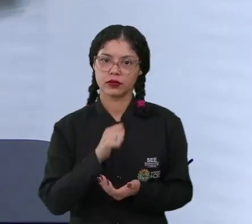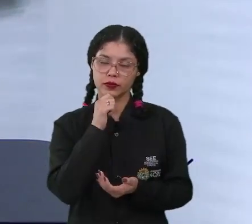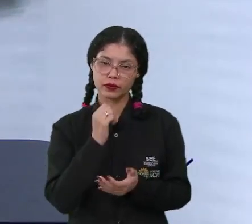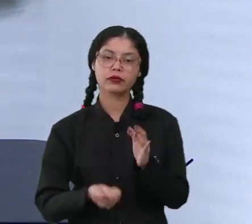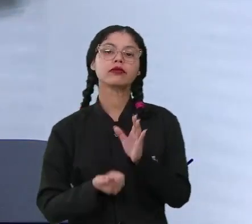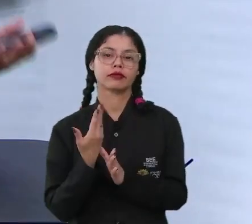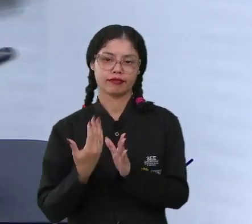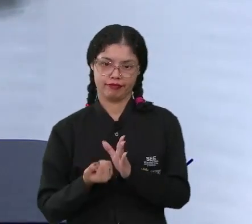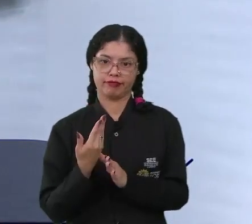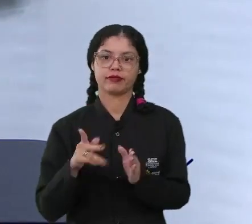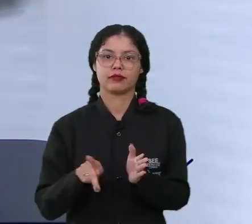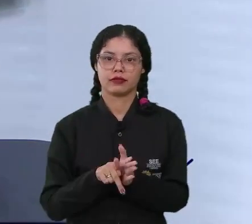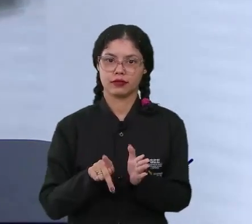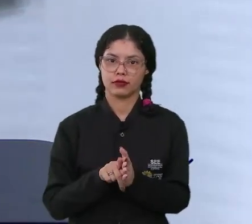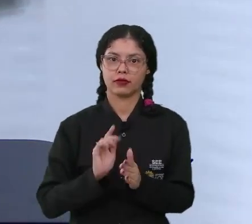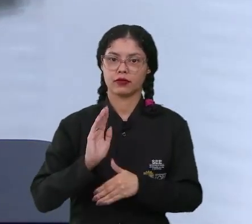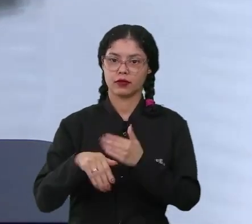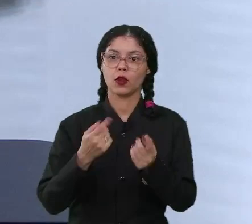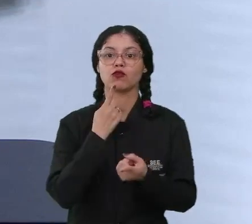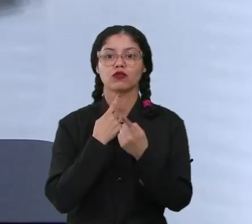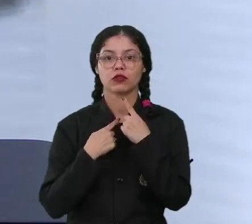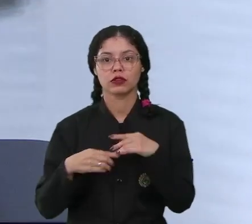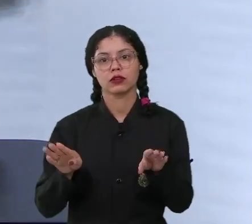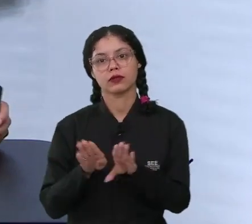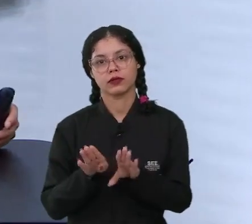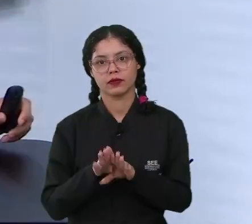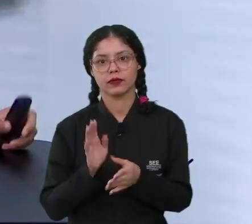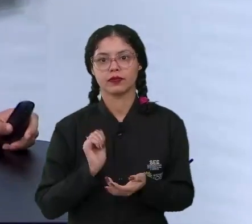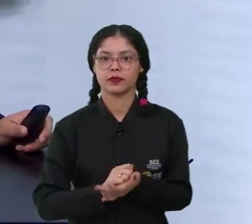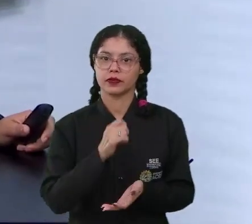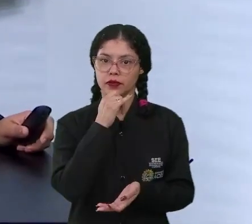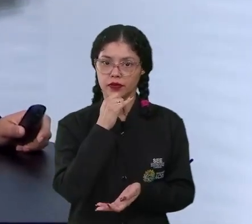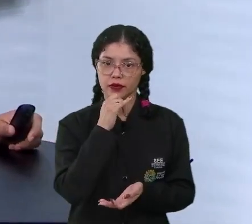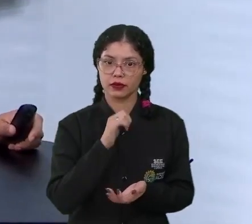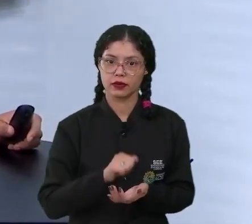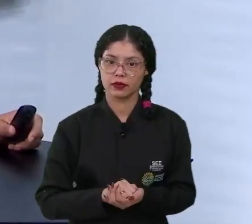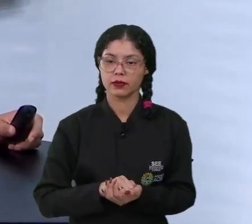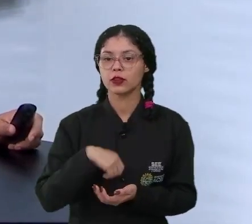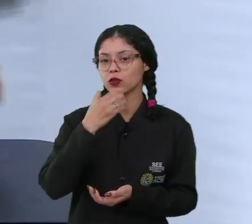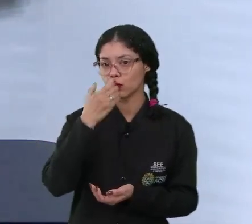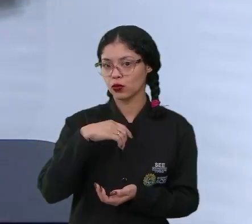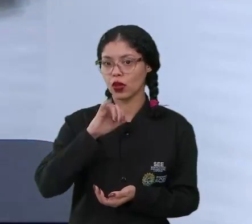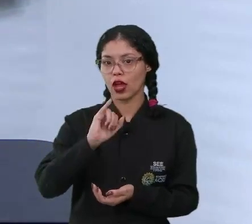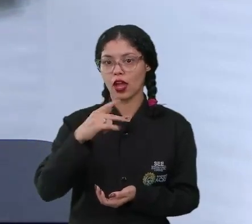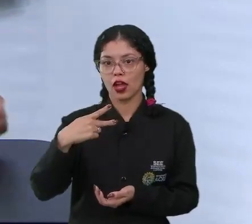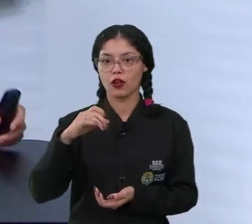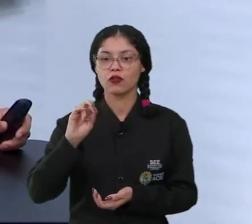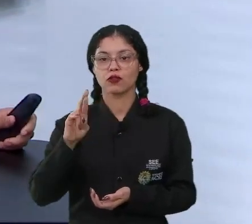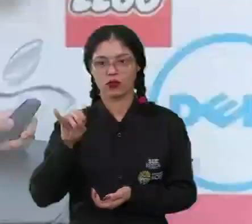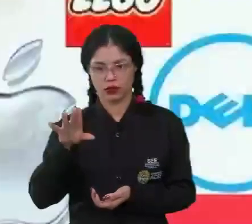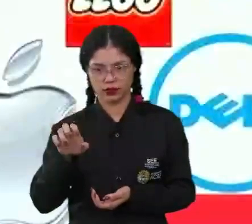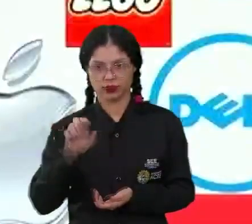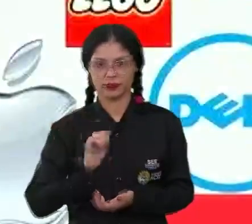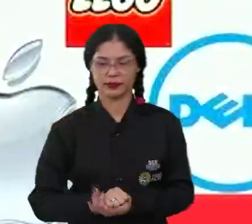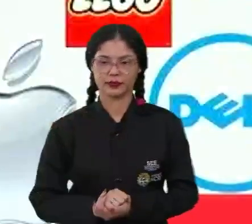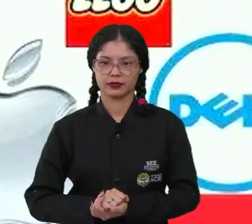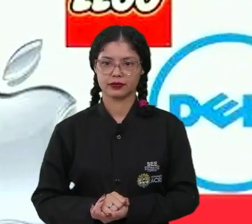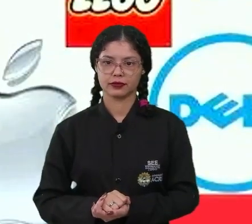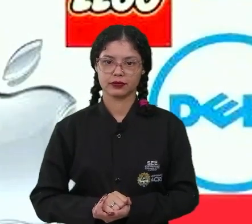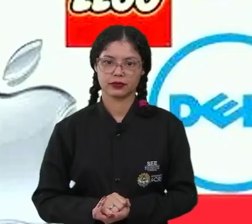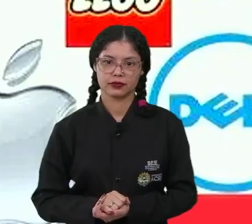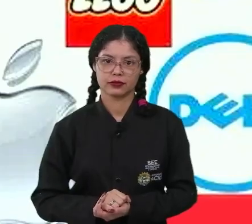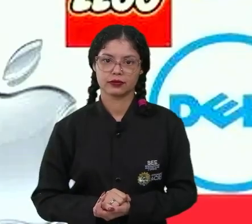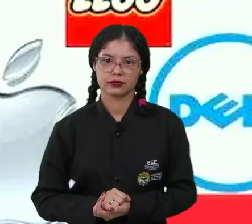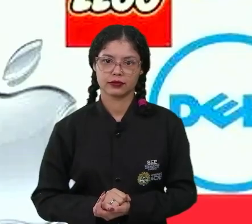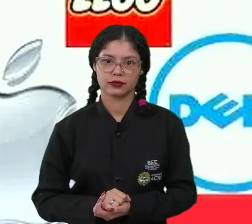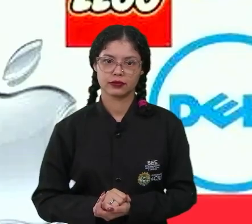os produtos aí são super desejados, que é o caso, por exemplo, do iPhone. Vamos pegar outro exemplo, pessoal?